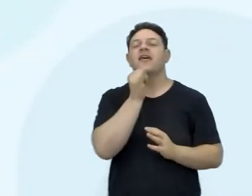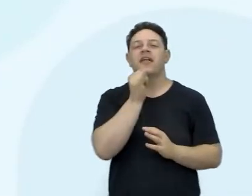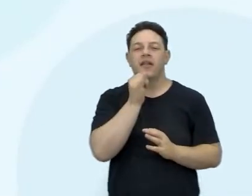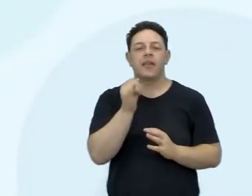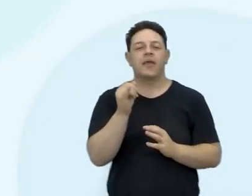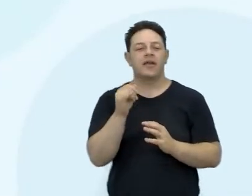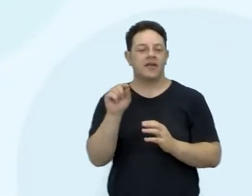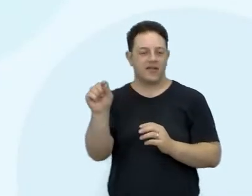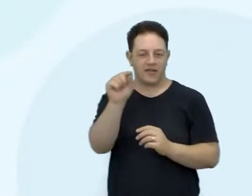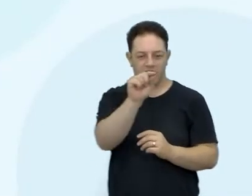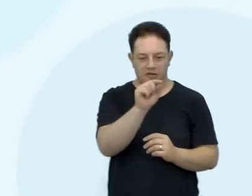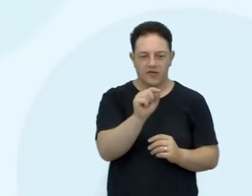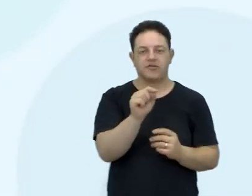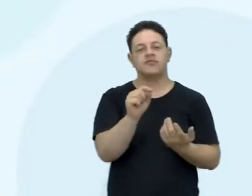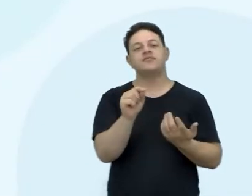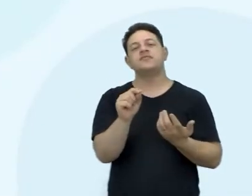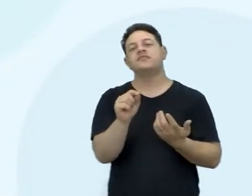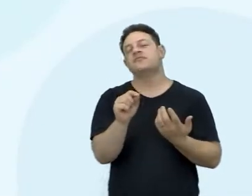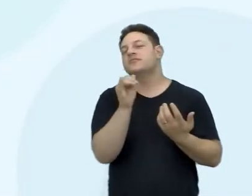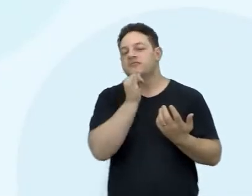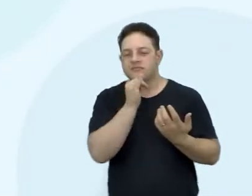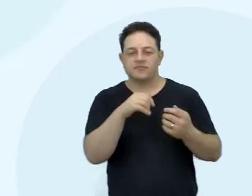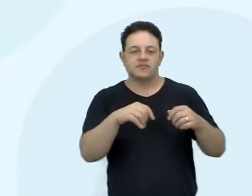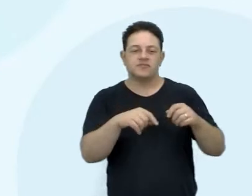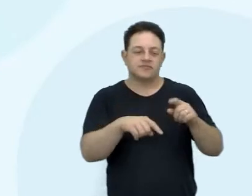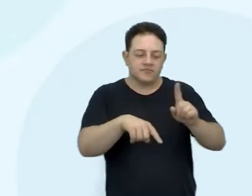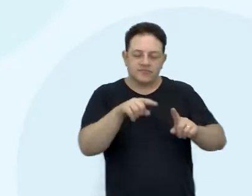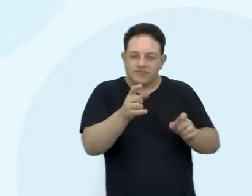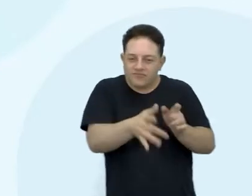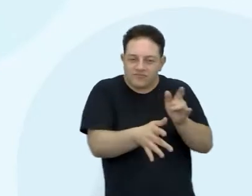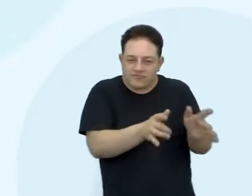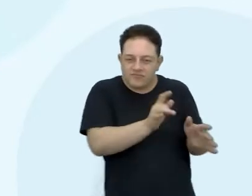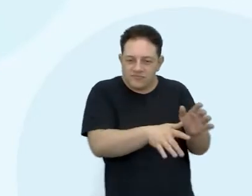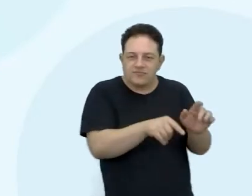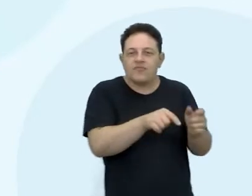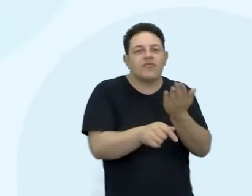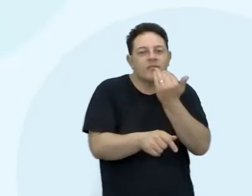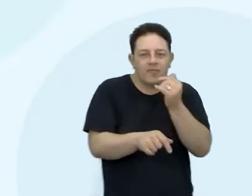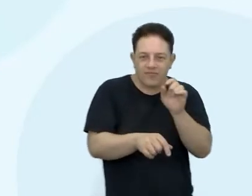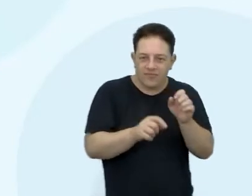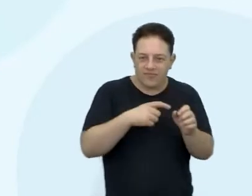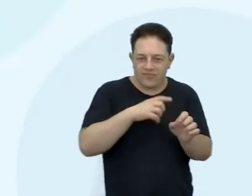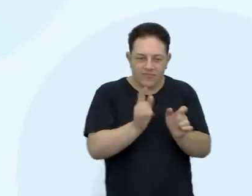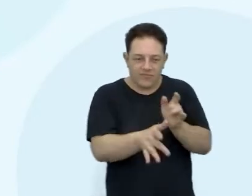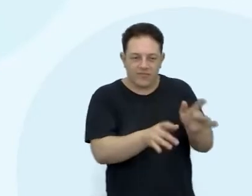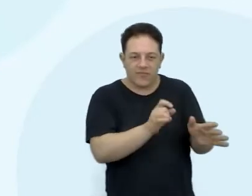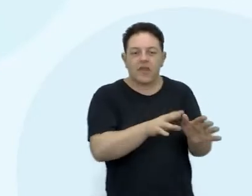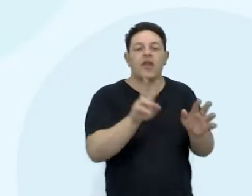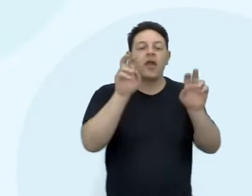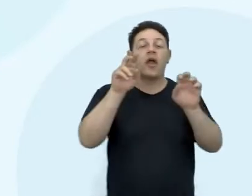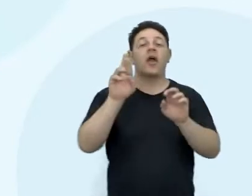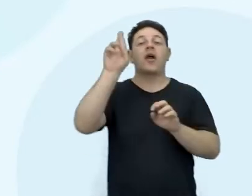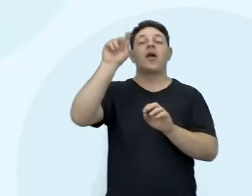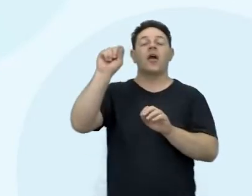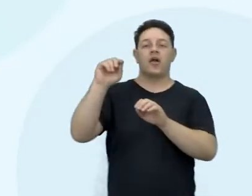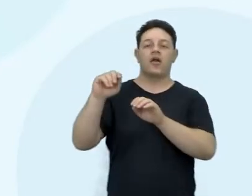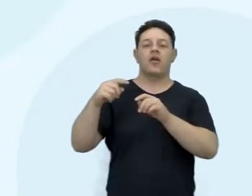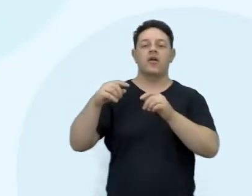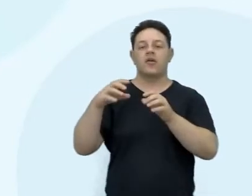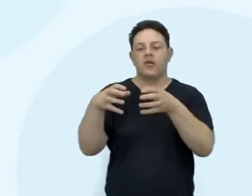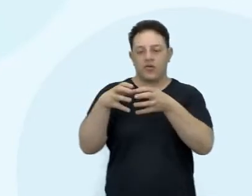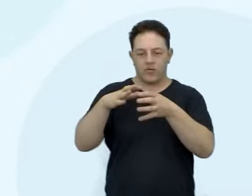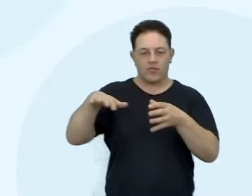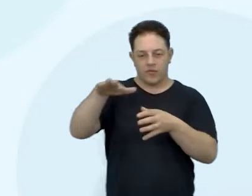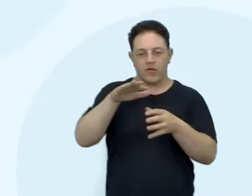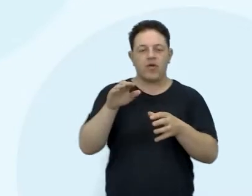os resíduos sólidos, né, o manejo dos resíduos sólidos, ele é norteado aí pela Política Nacional dos Resíduos Sólidos, que é um